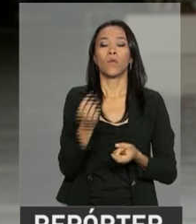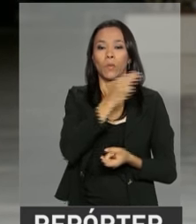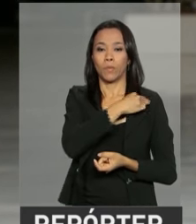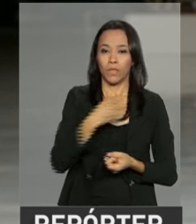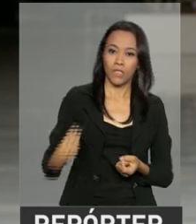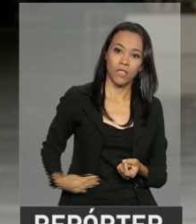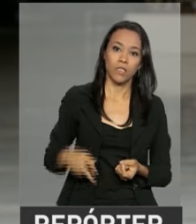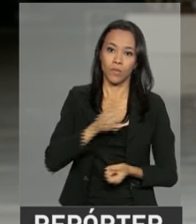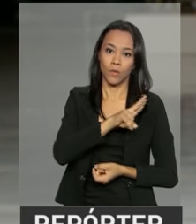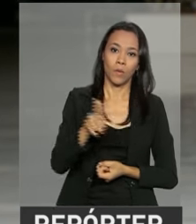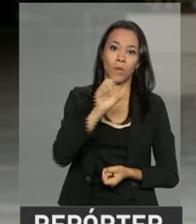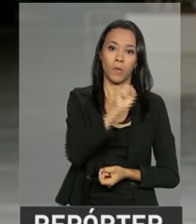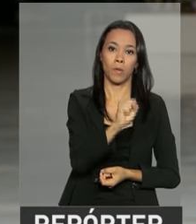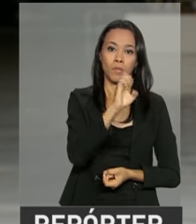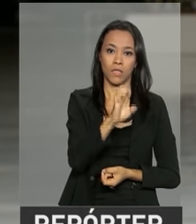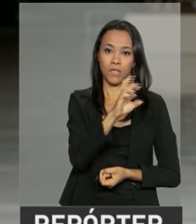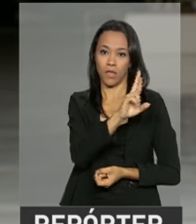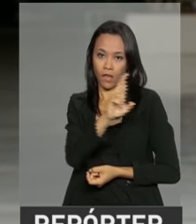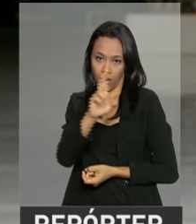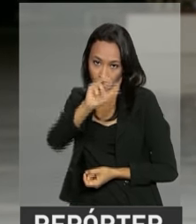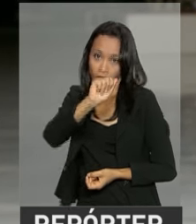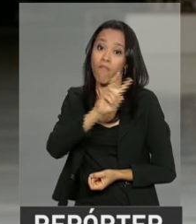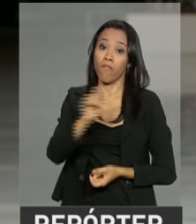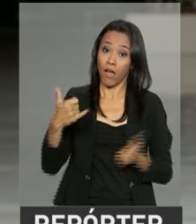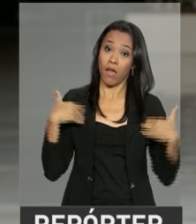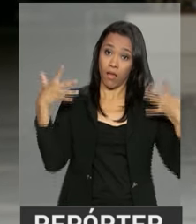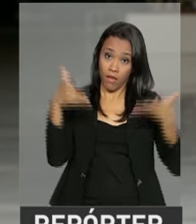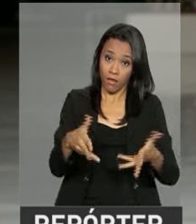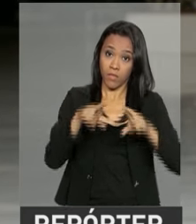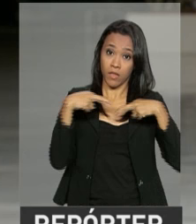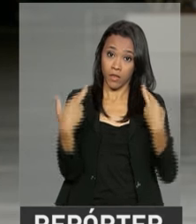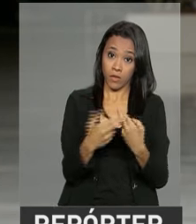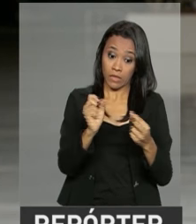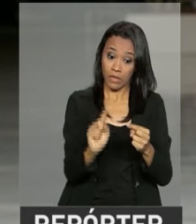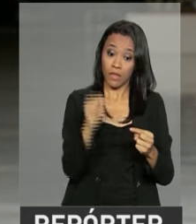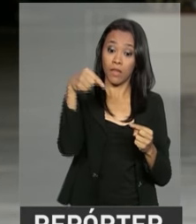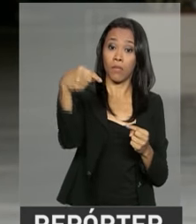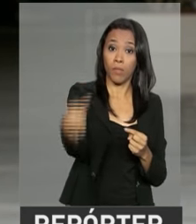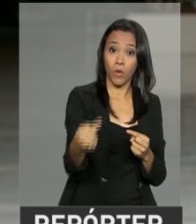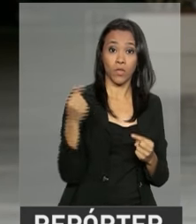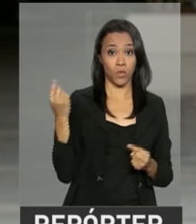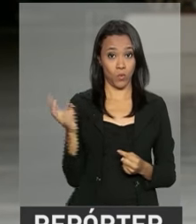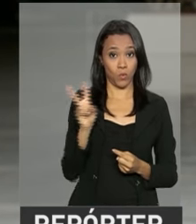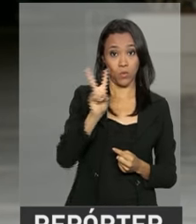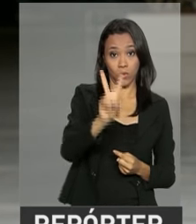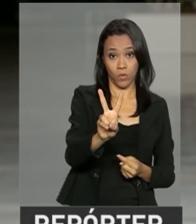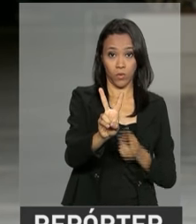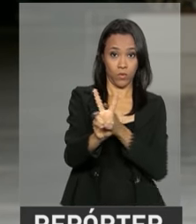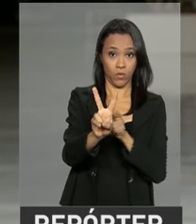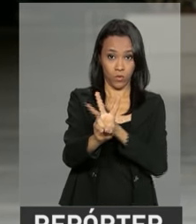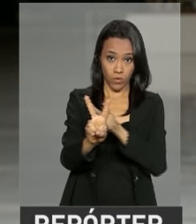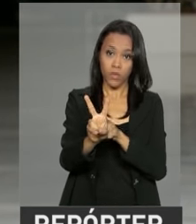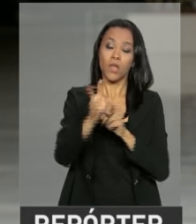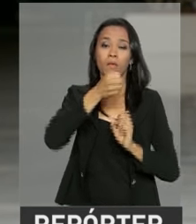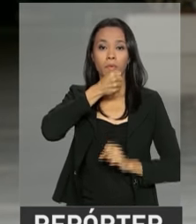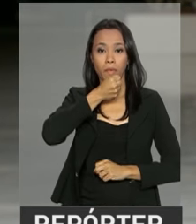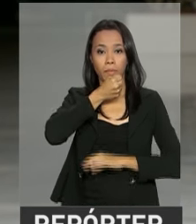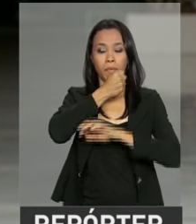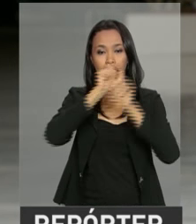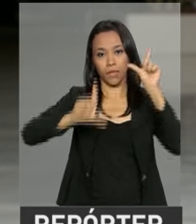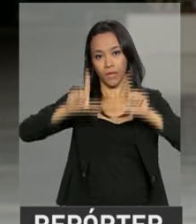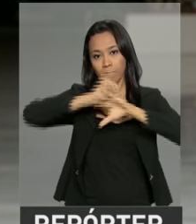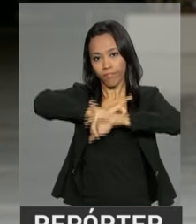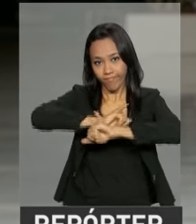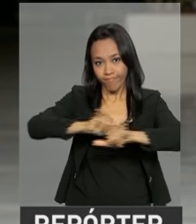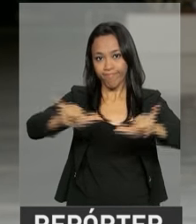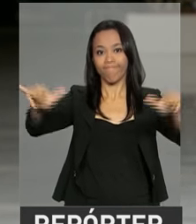Serra também vai participar dessa reunião depois José Serra e Susana malcorra vão dar uma vista